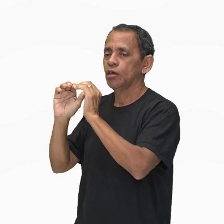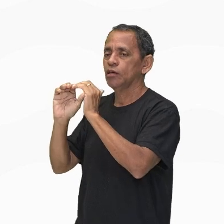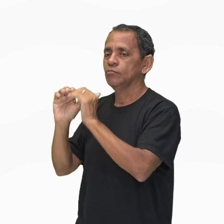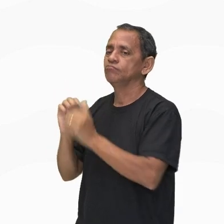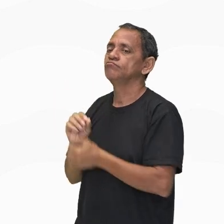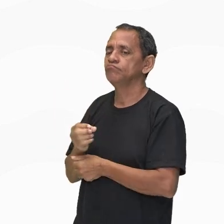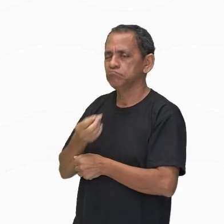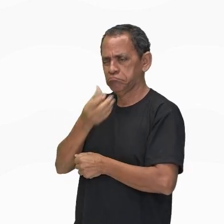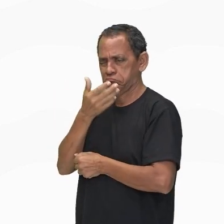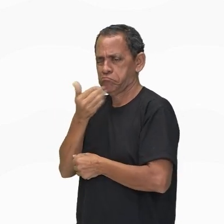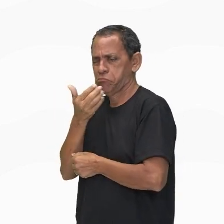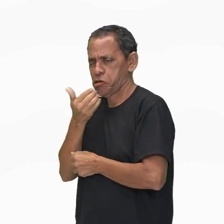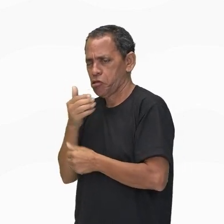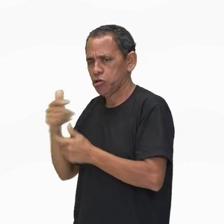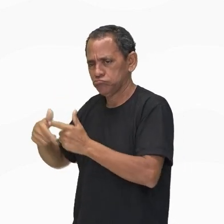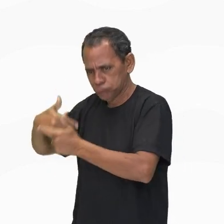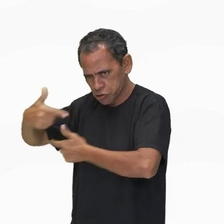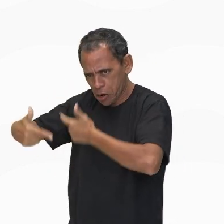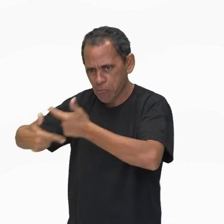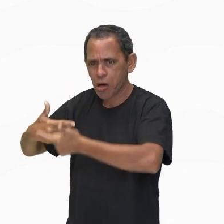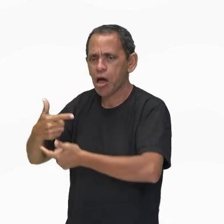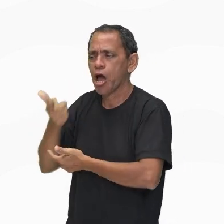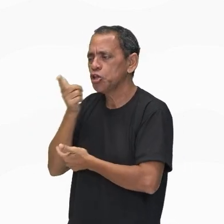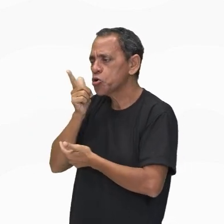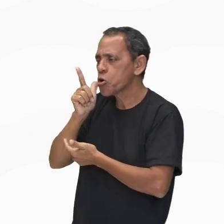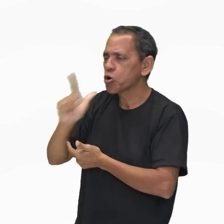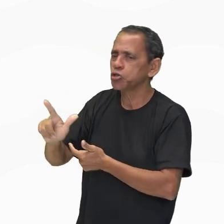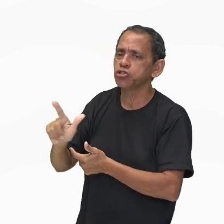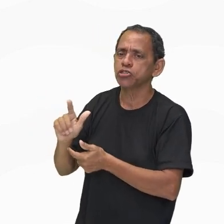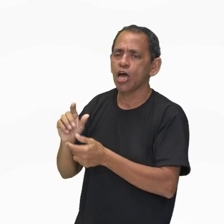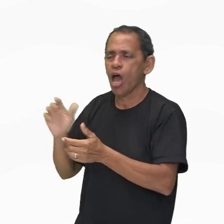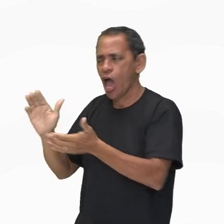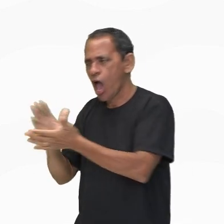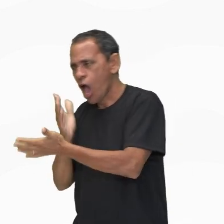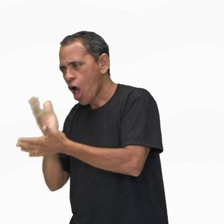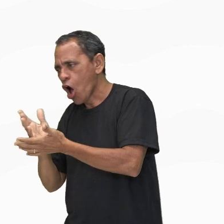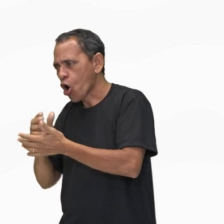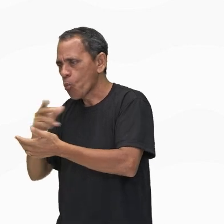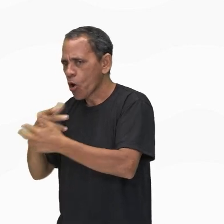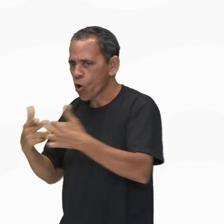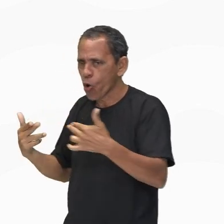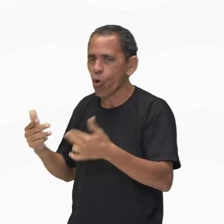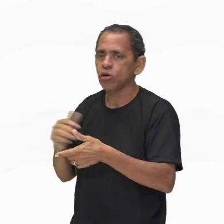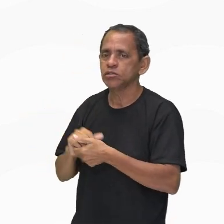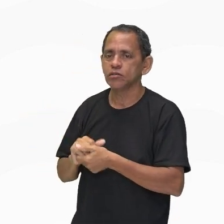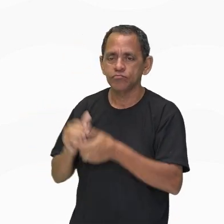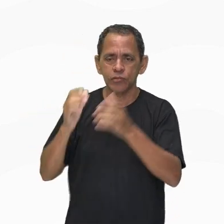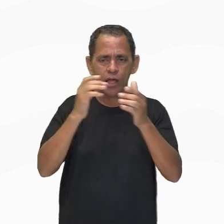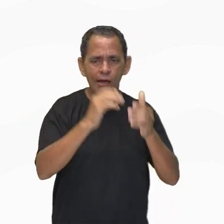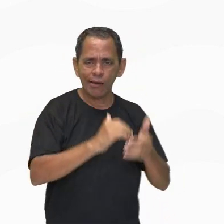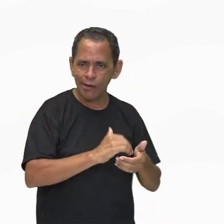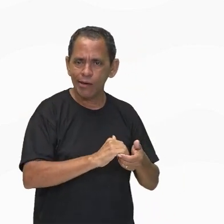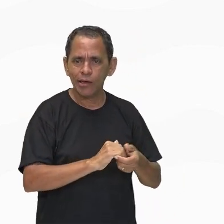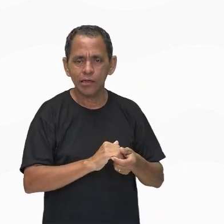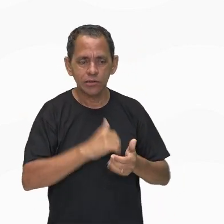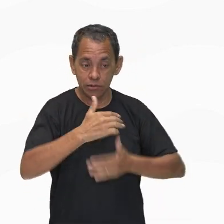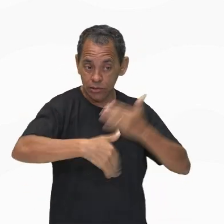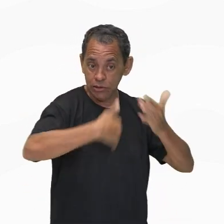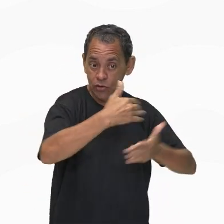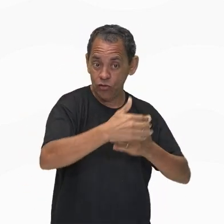trabalho. Na intrínseca é a vontade de se desenvolver e aprender. Na extrínseca, a vontade é